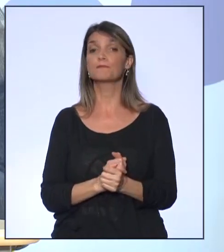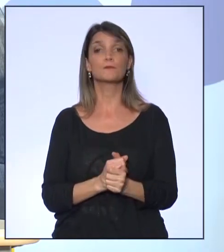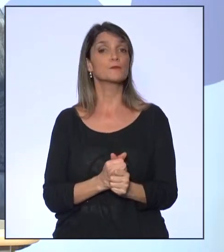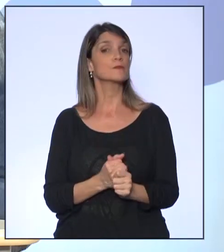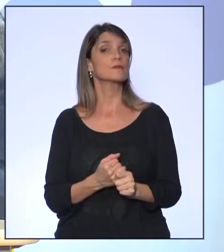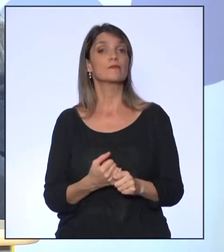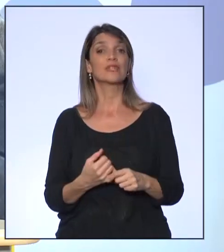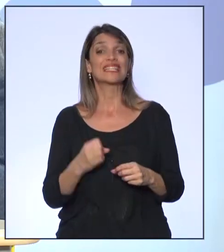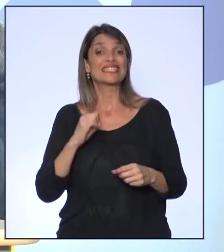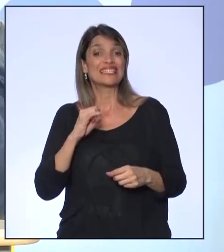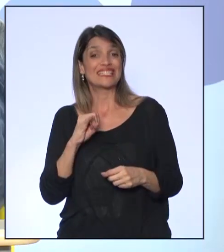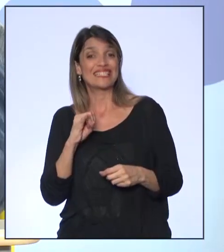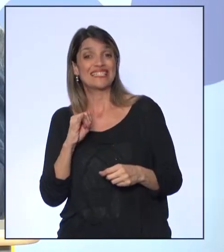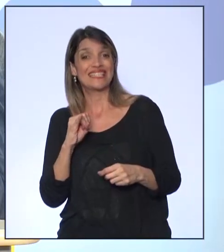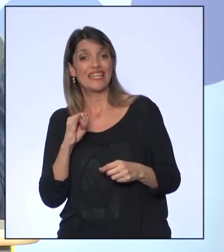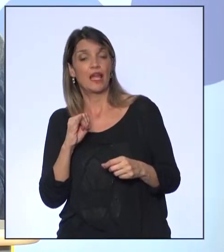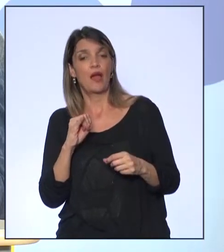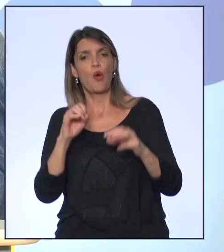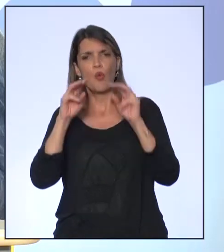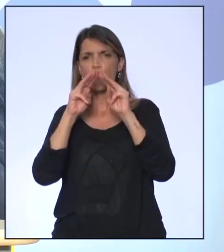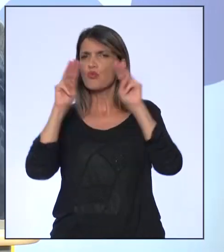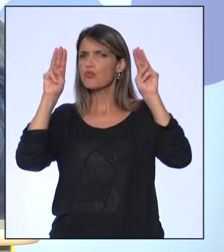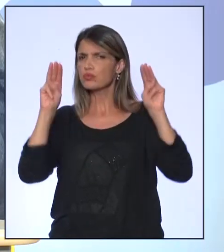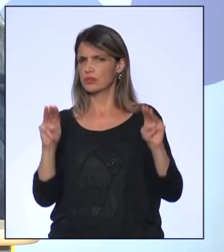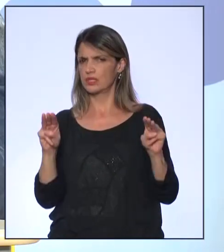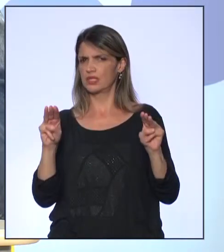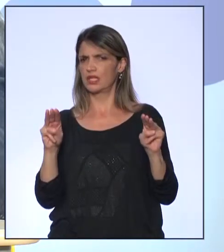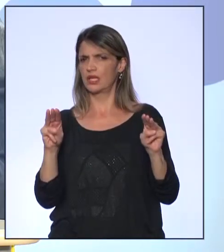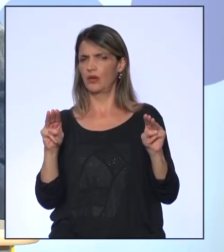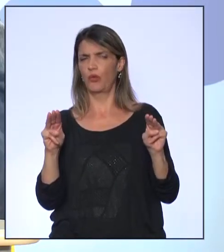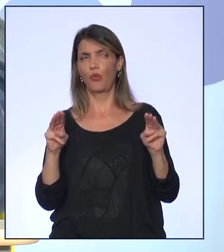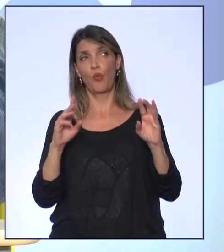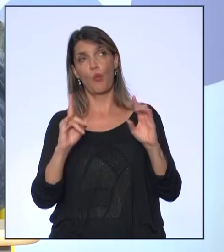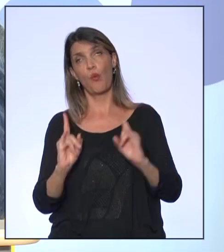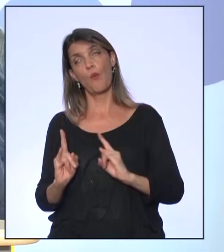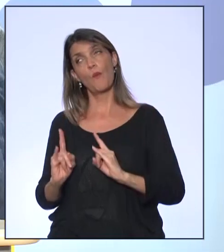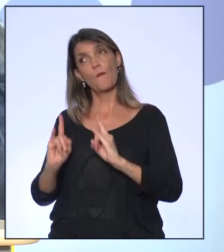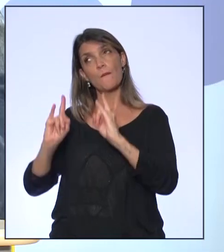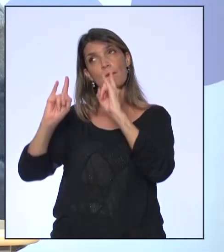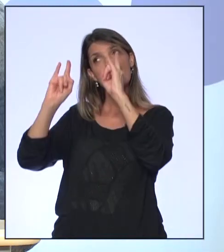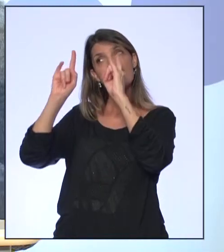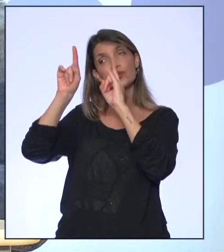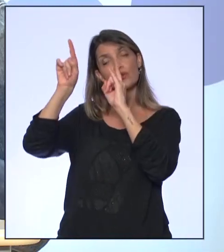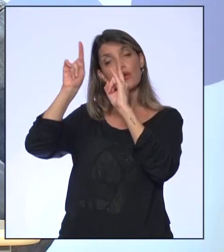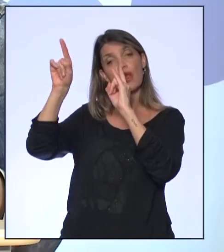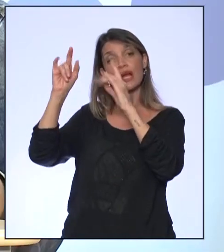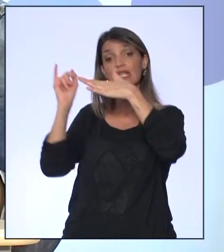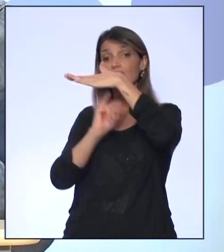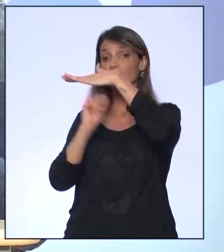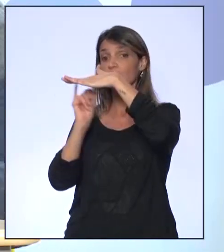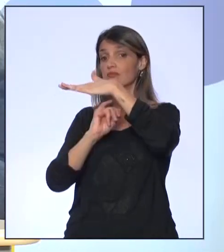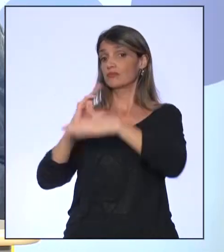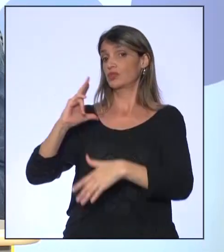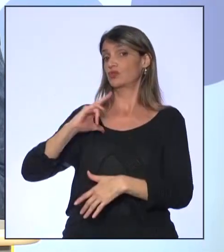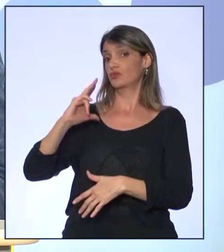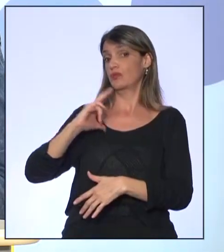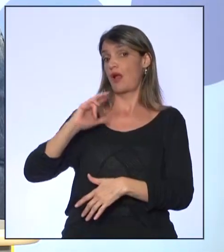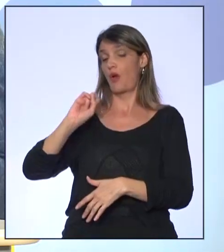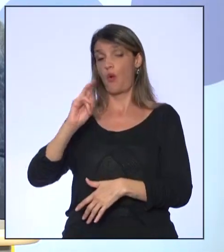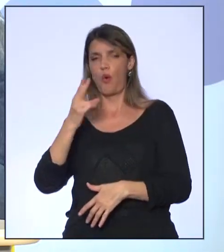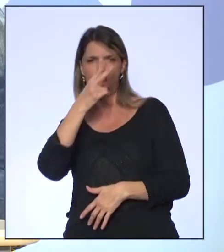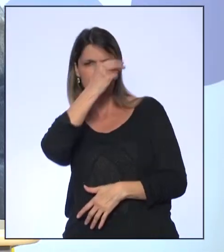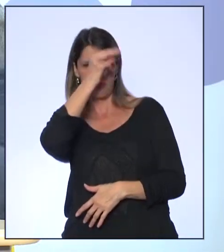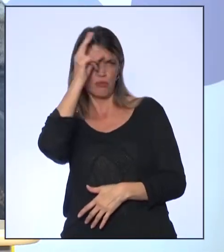que a gente coloca que a obra do museu, né, o patrimônio cultural que está lá numa instituição privada ou mesmo